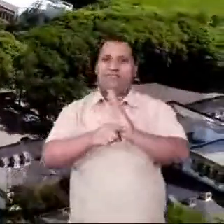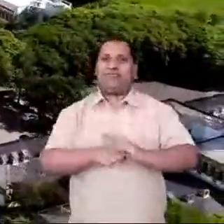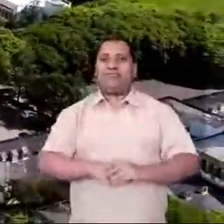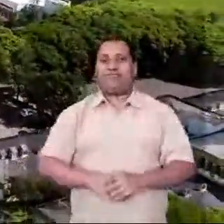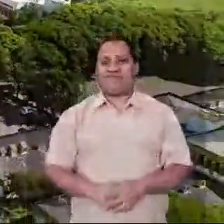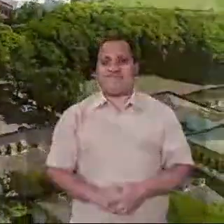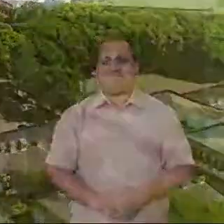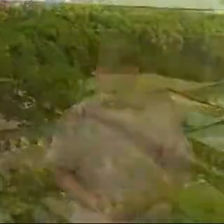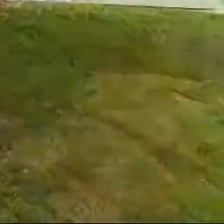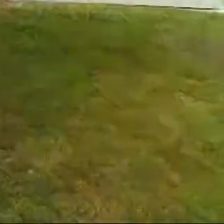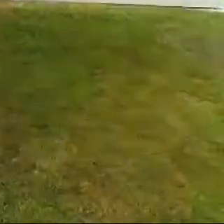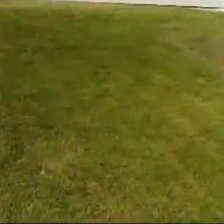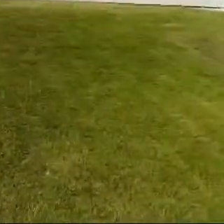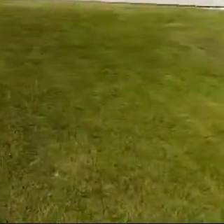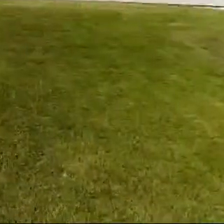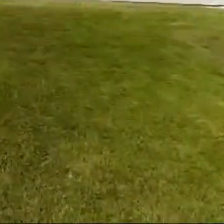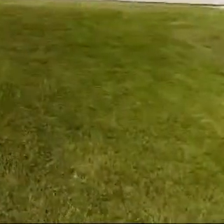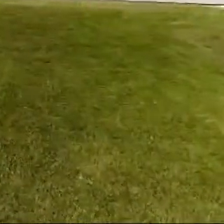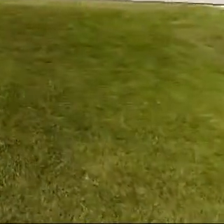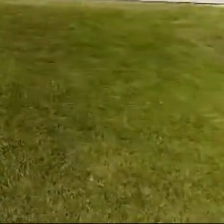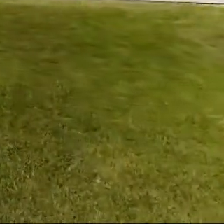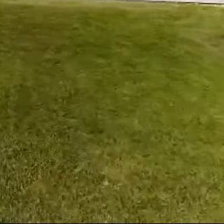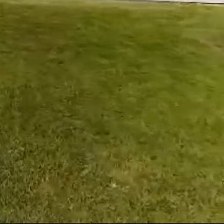além de seus próprios limites.